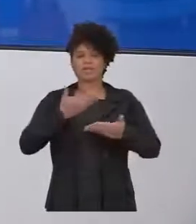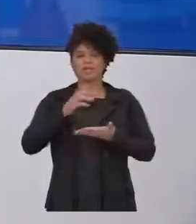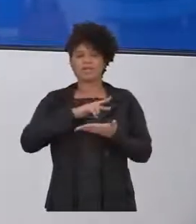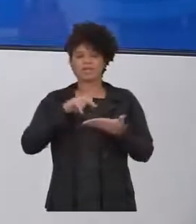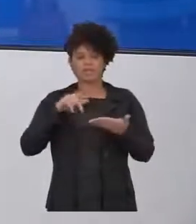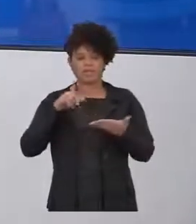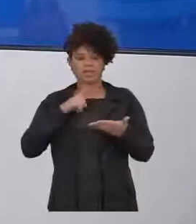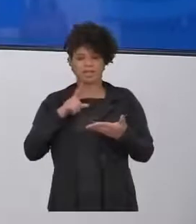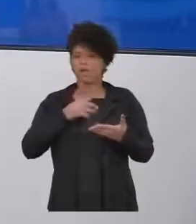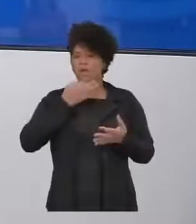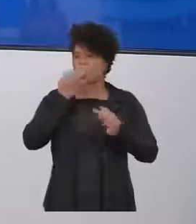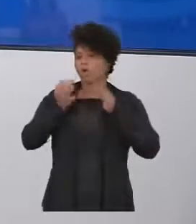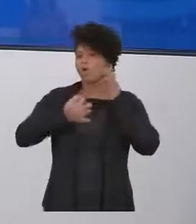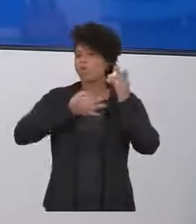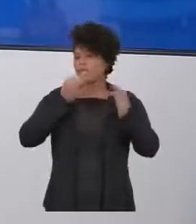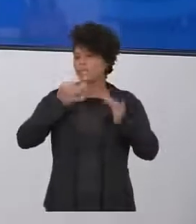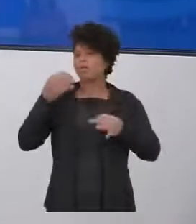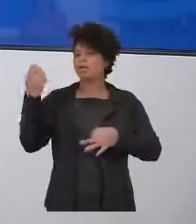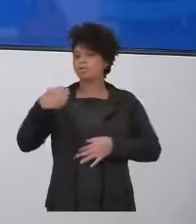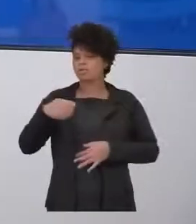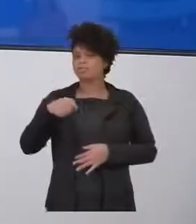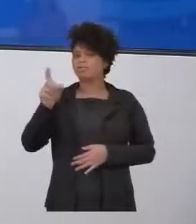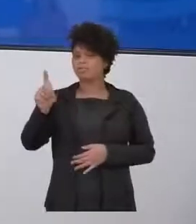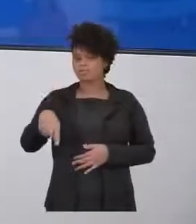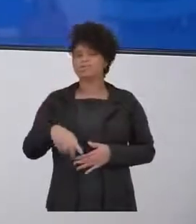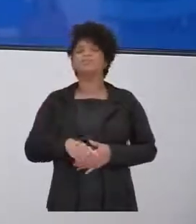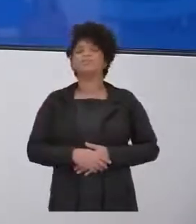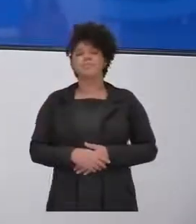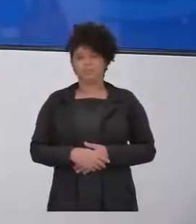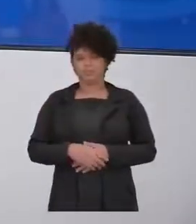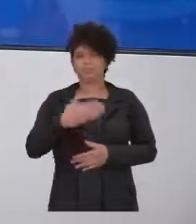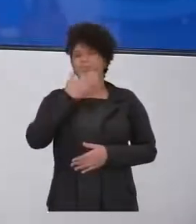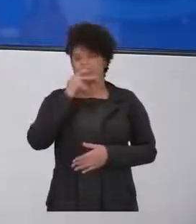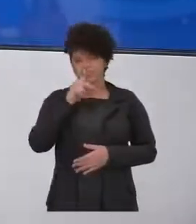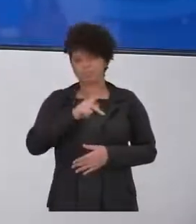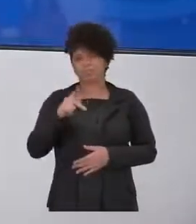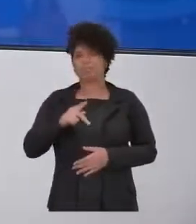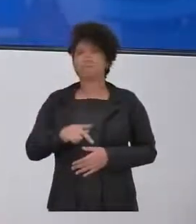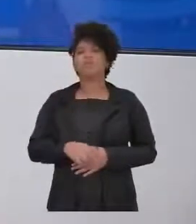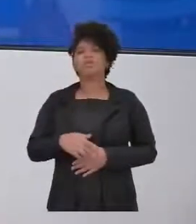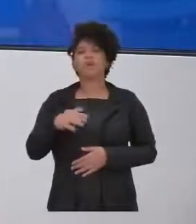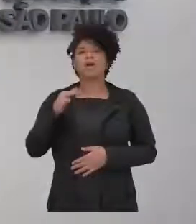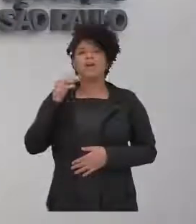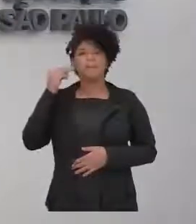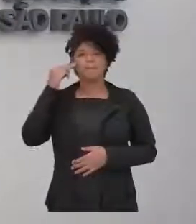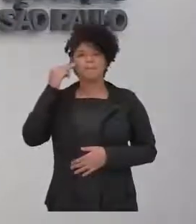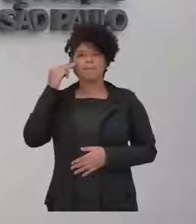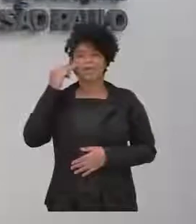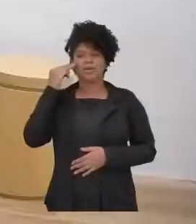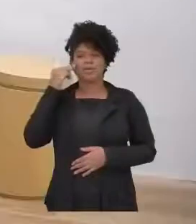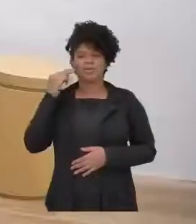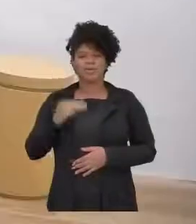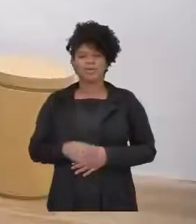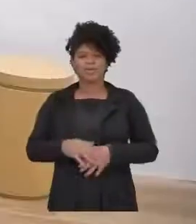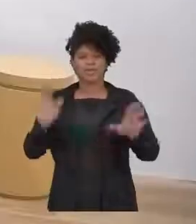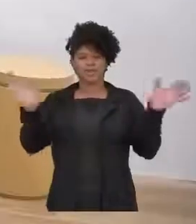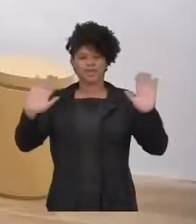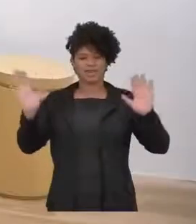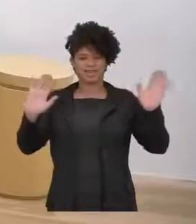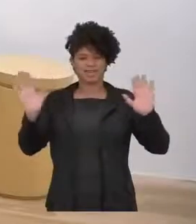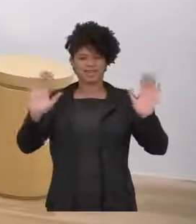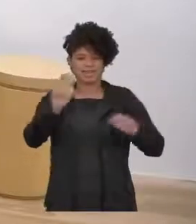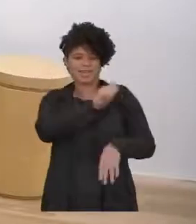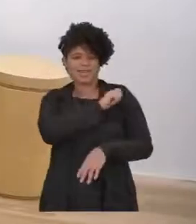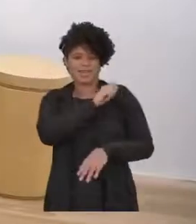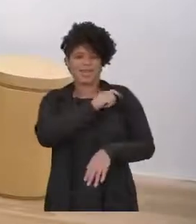coisa. Opinar é preciso com ele, claro, o professor Mauro Marcel. Olá, queridíssimos estudantes,